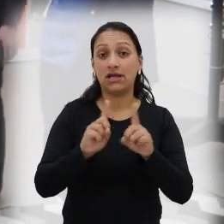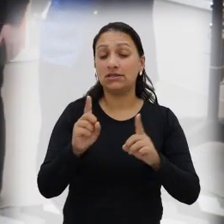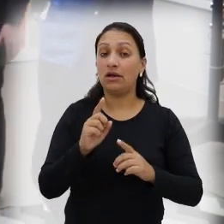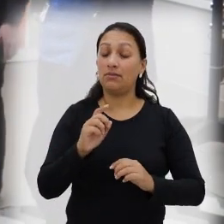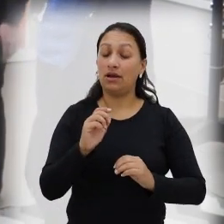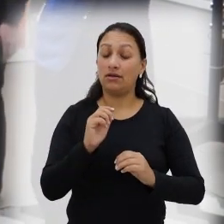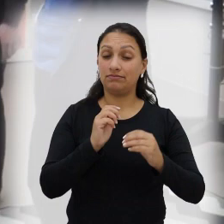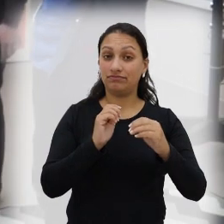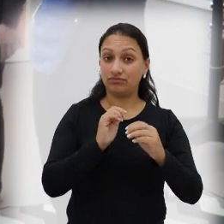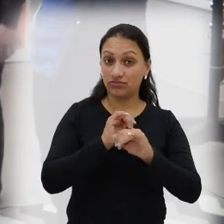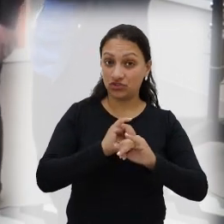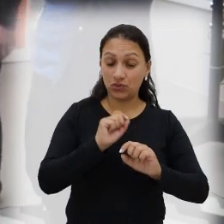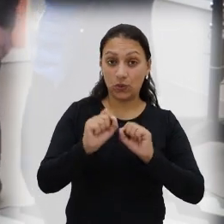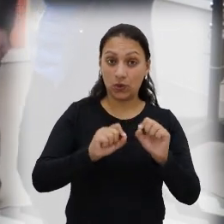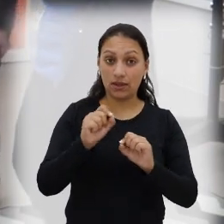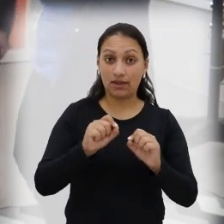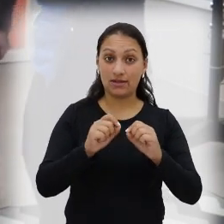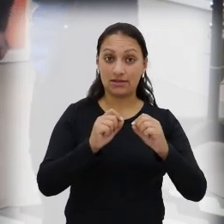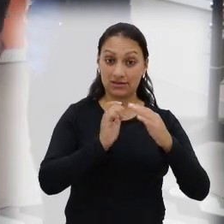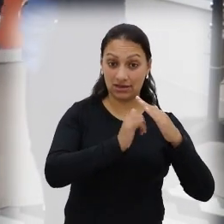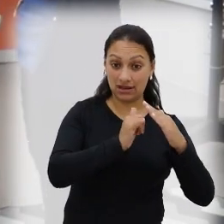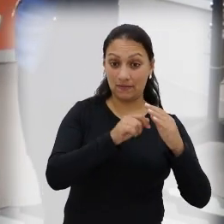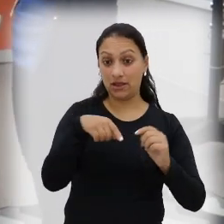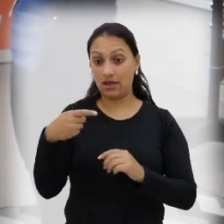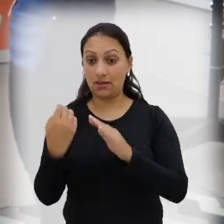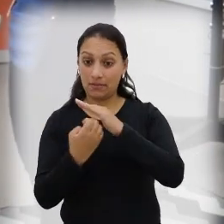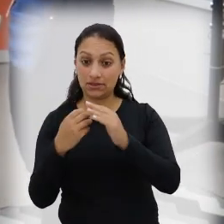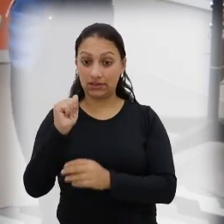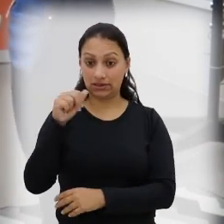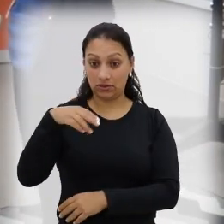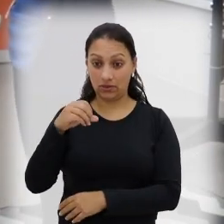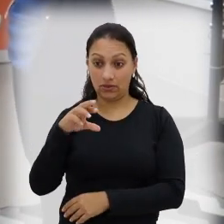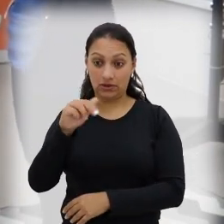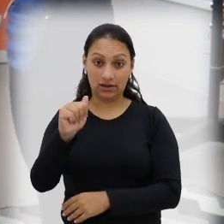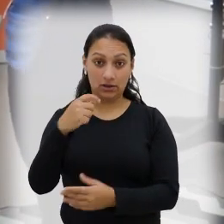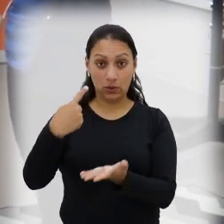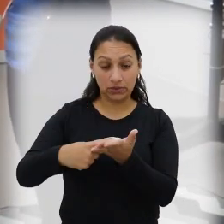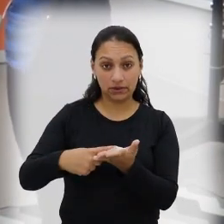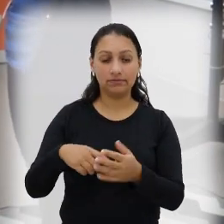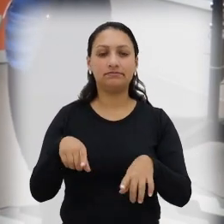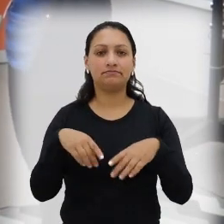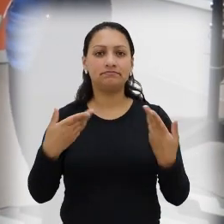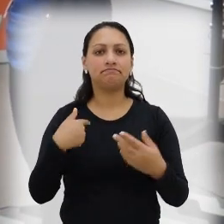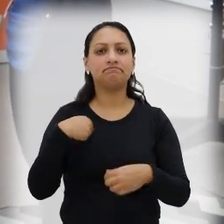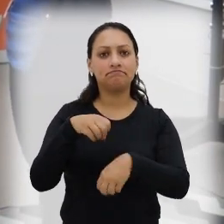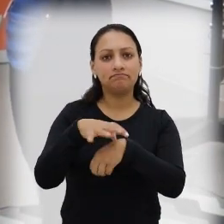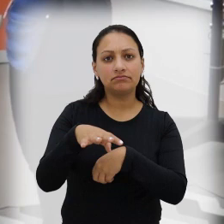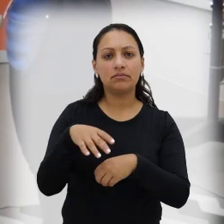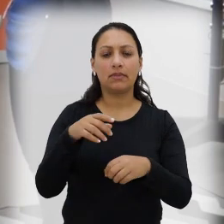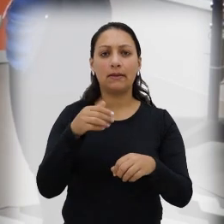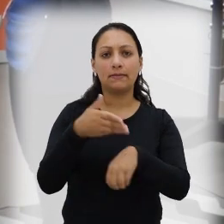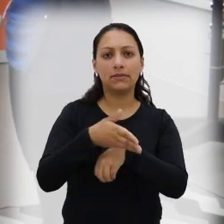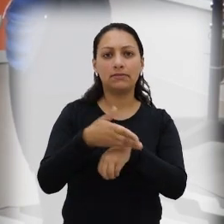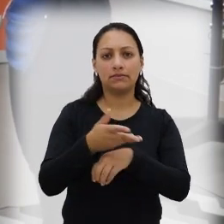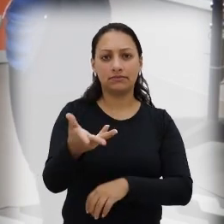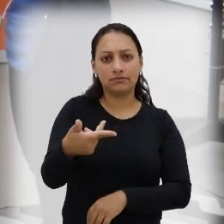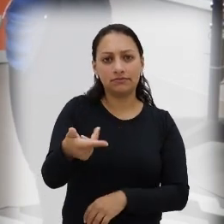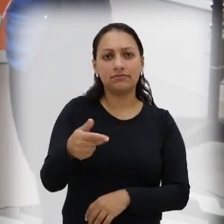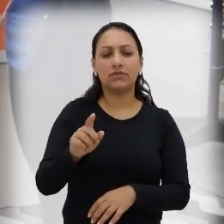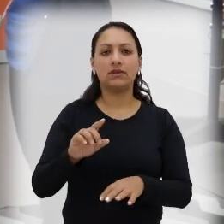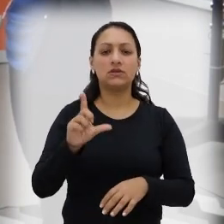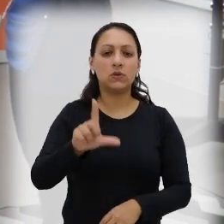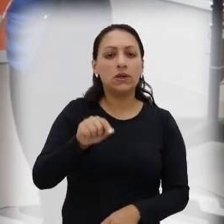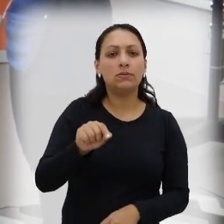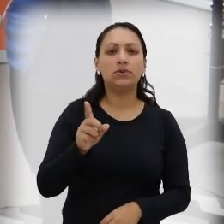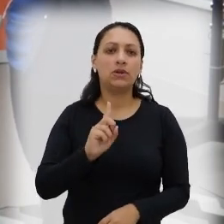que está dentro do programa. Perfeito. Até uma sugestão. A gente participou de um outro processo de aceleração, que a gente acabou optando por